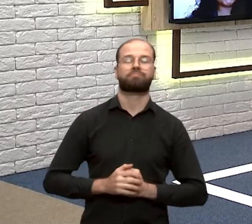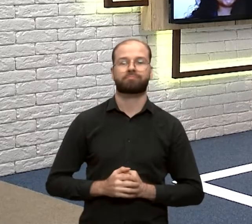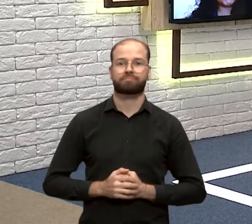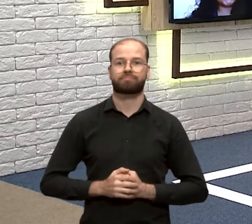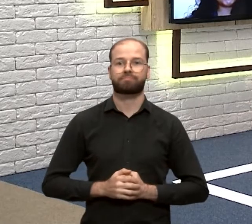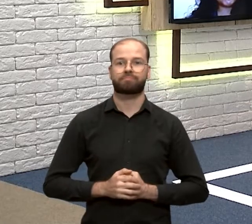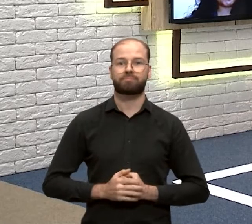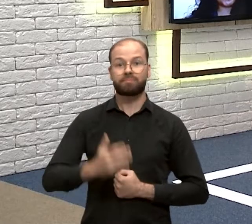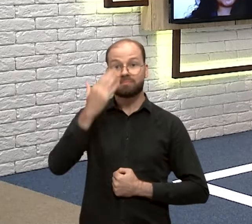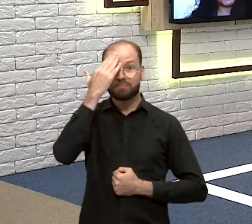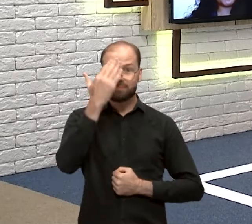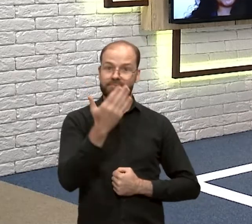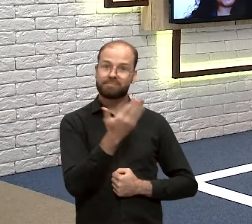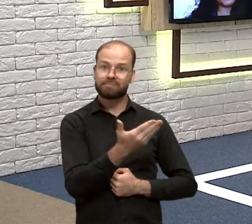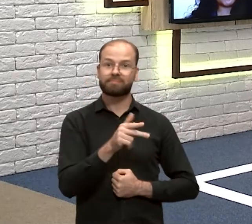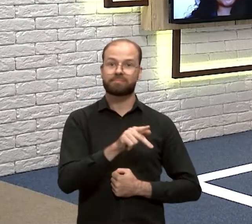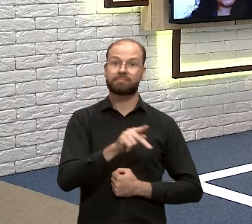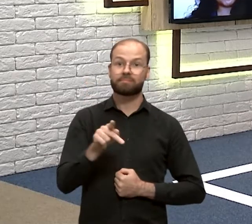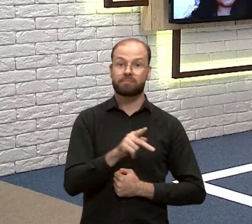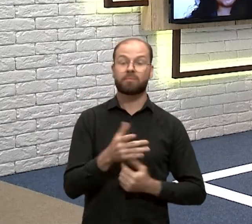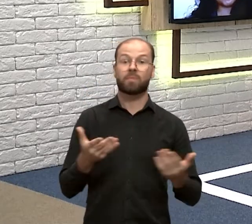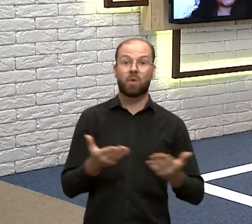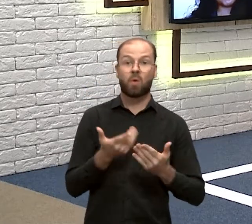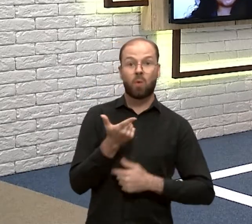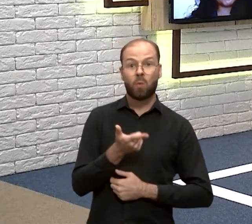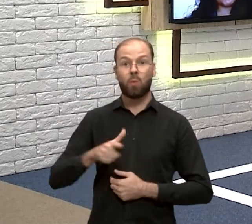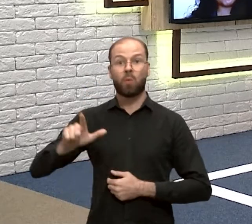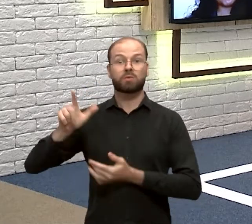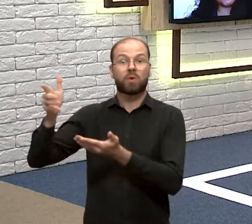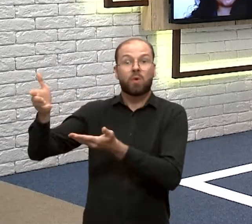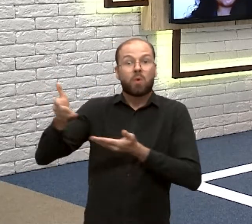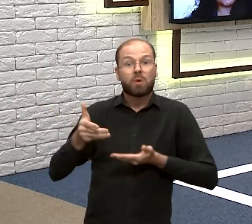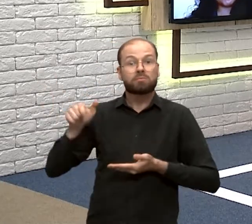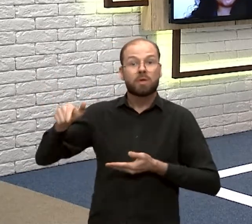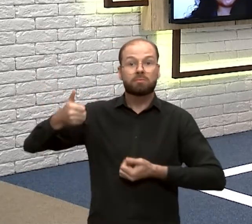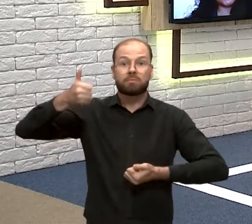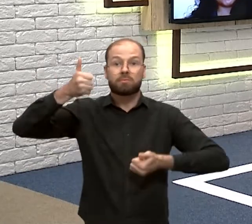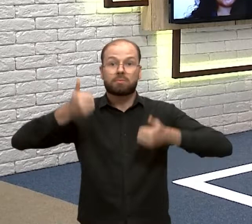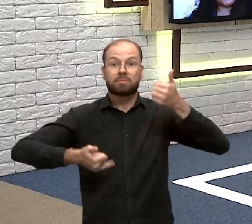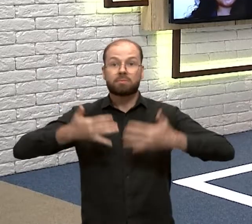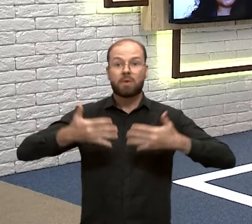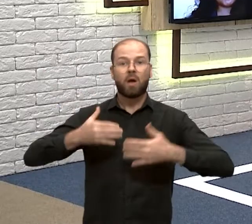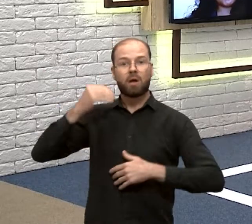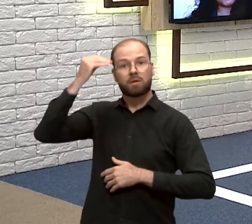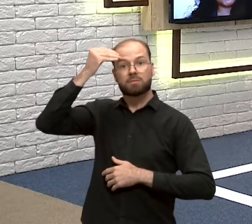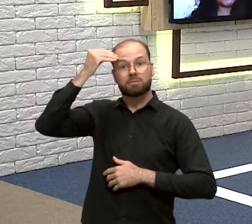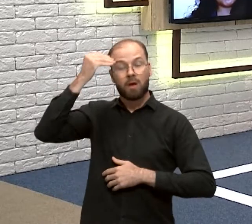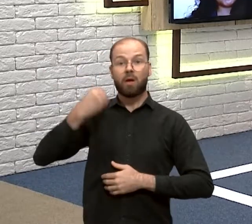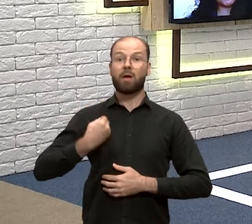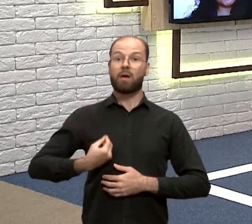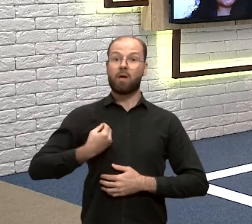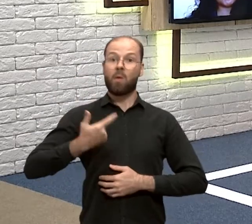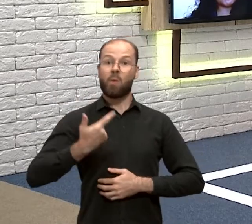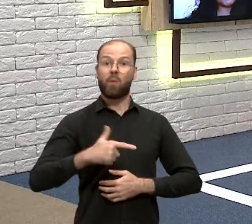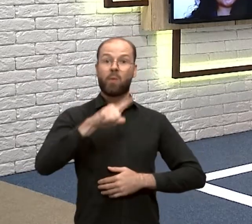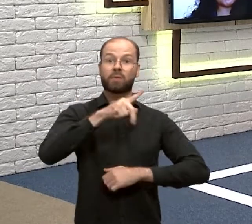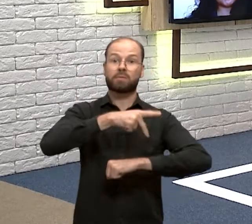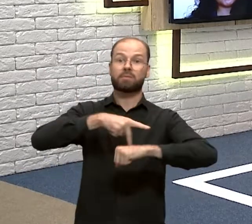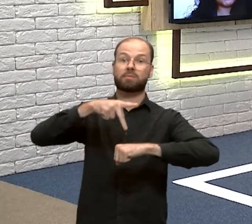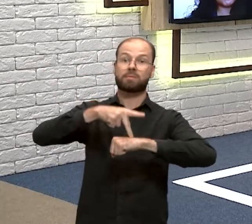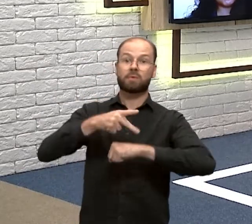a nossa outra convidada de hoje, que vai contar um pouquinho da experiência que é viver em outro país, é a Cecília